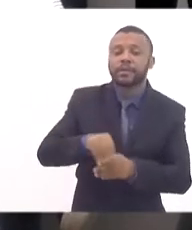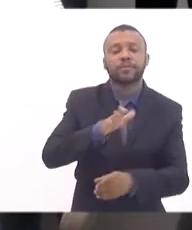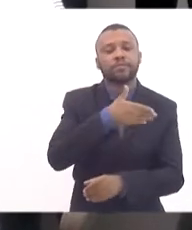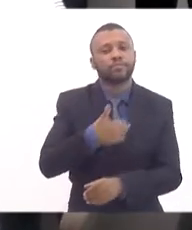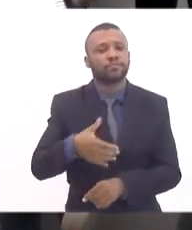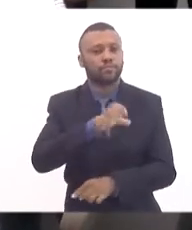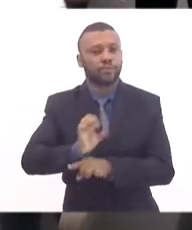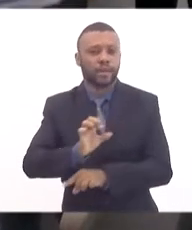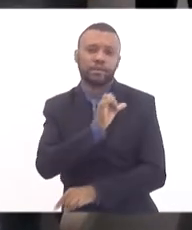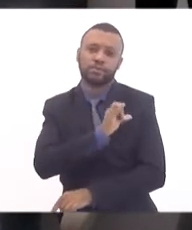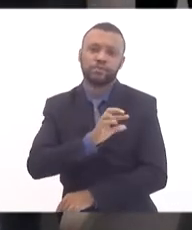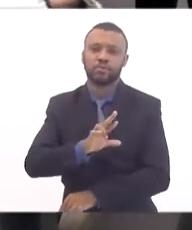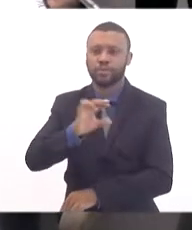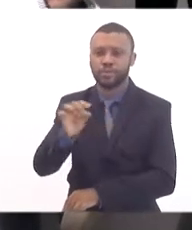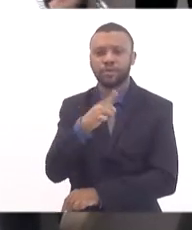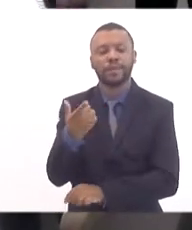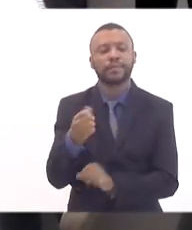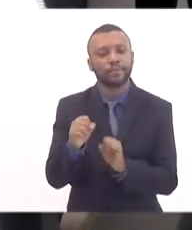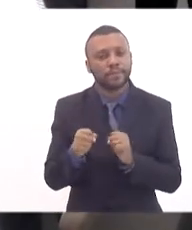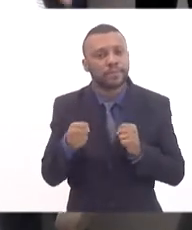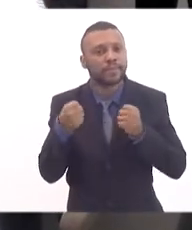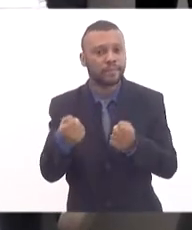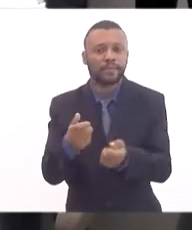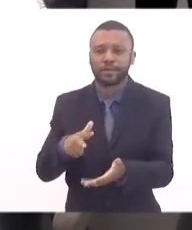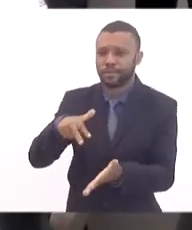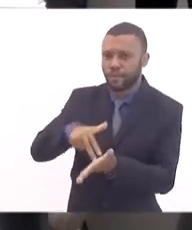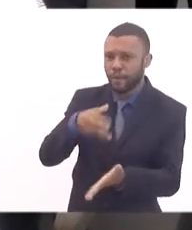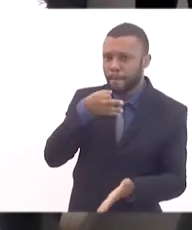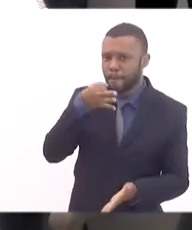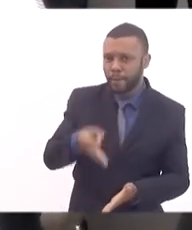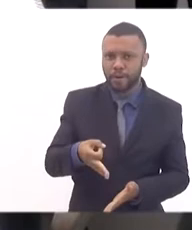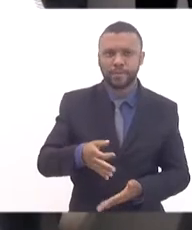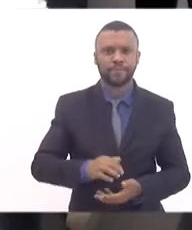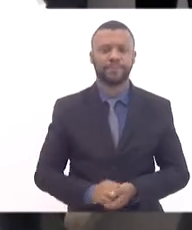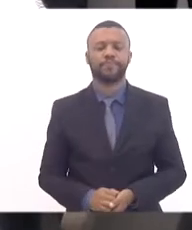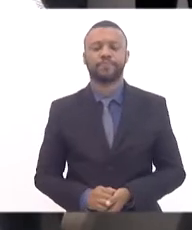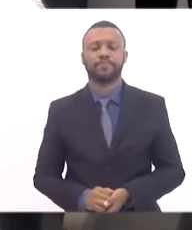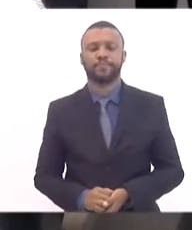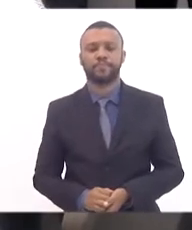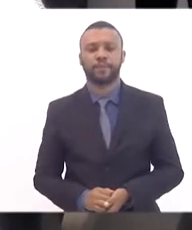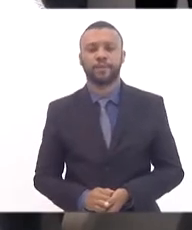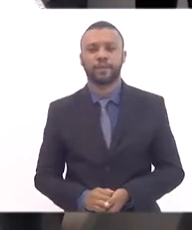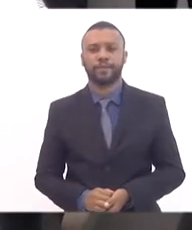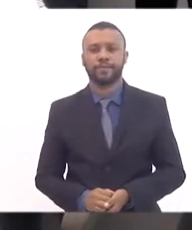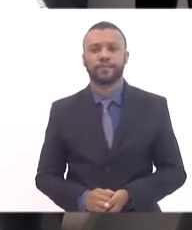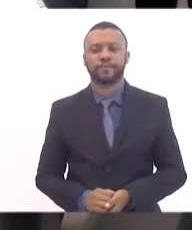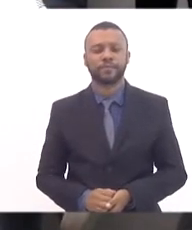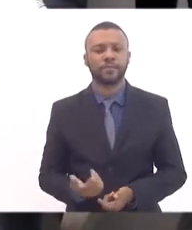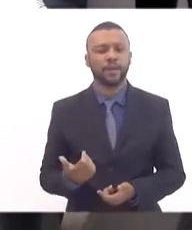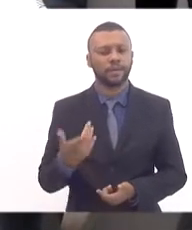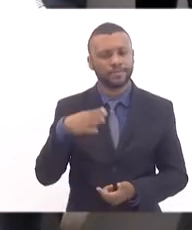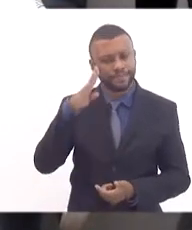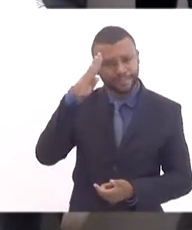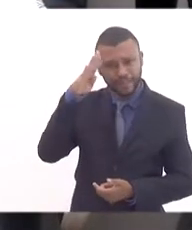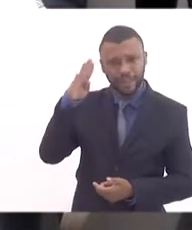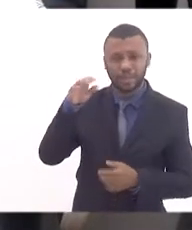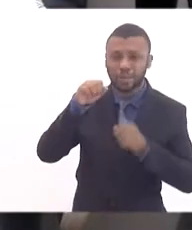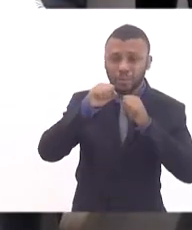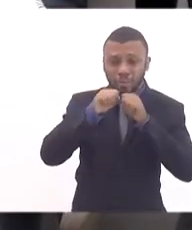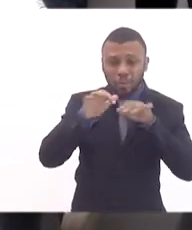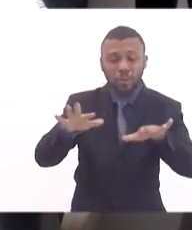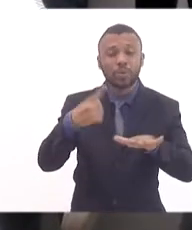e é isso que a gente tá defendendo aqui é o efeito multiplicador nós temos um